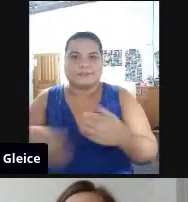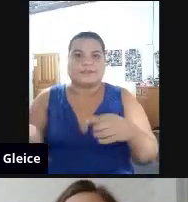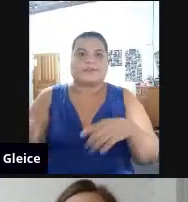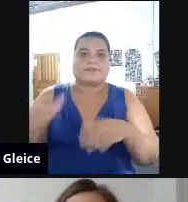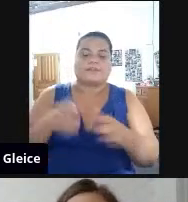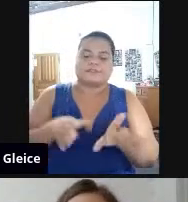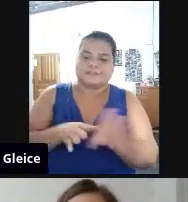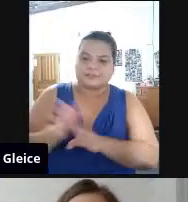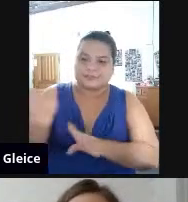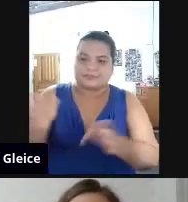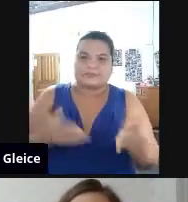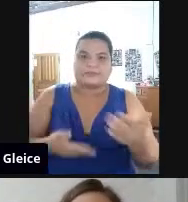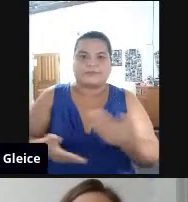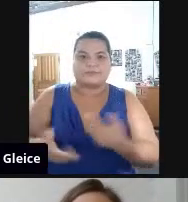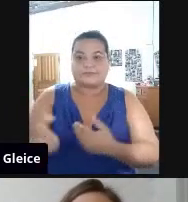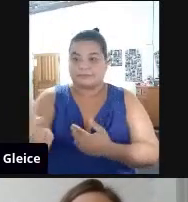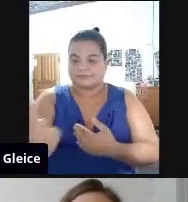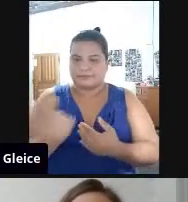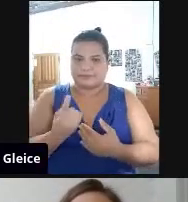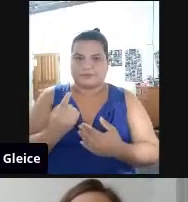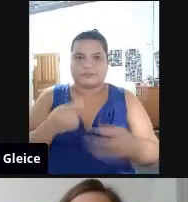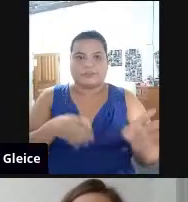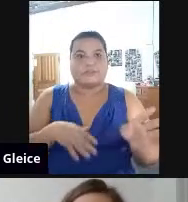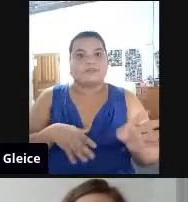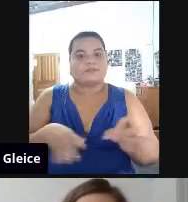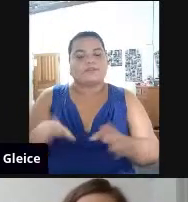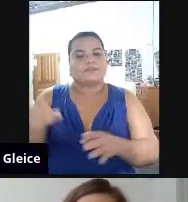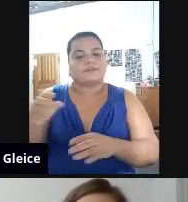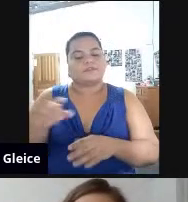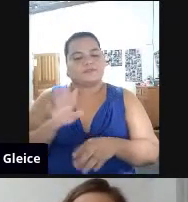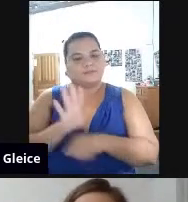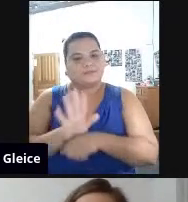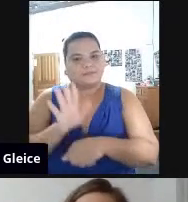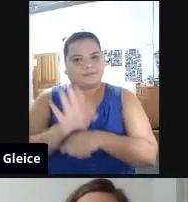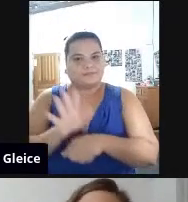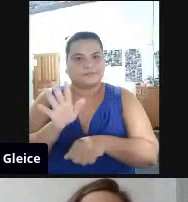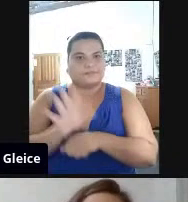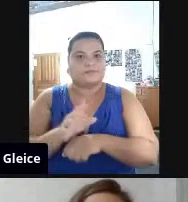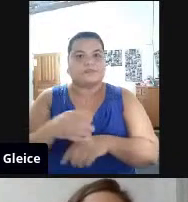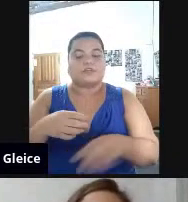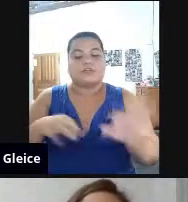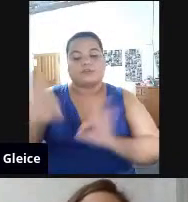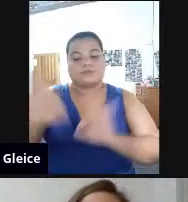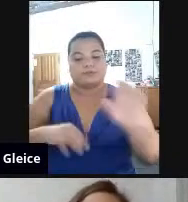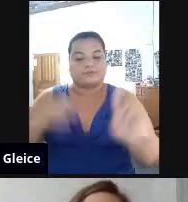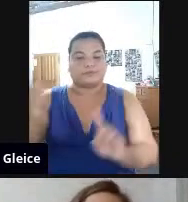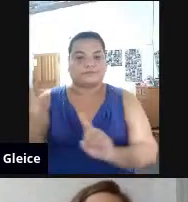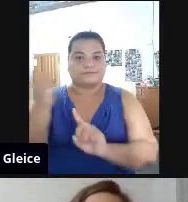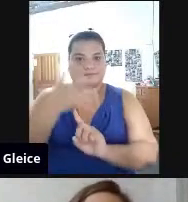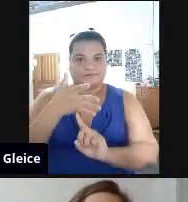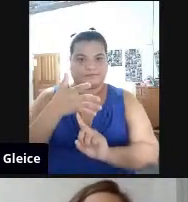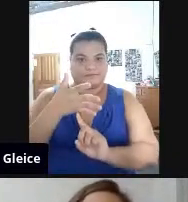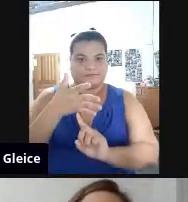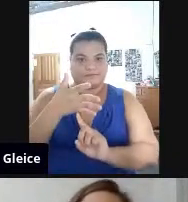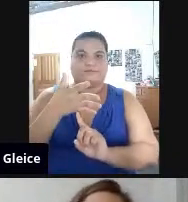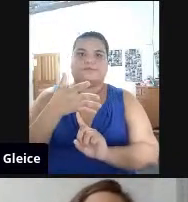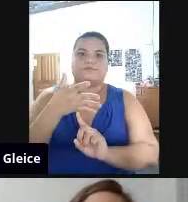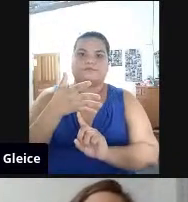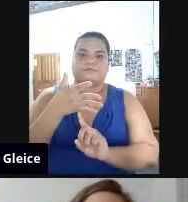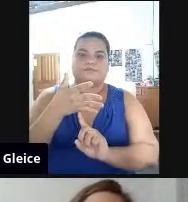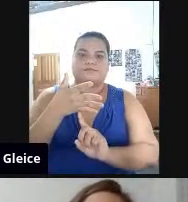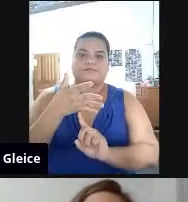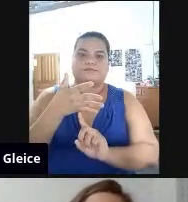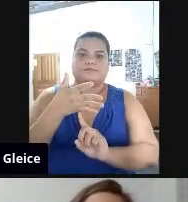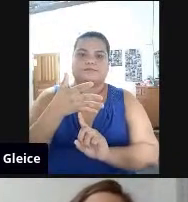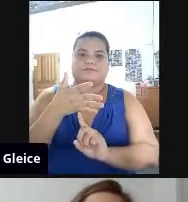de orientar alunos na universidade no projeto de extensão que a gente chama TEA Nutri, né? Onde a gente faz